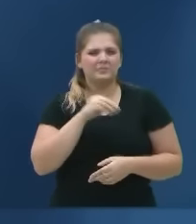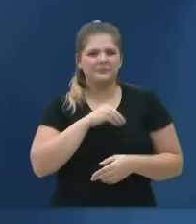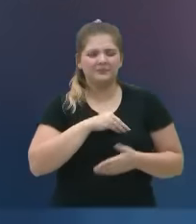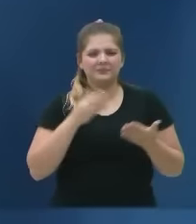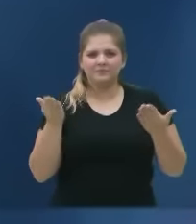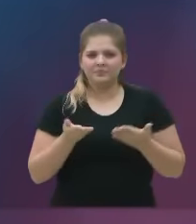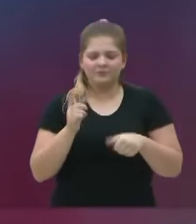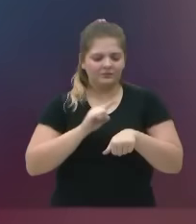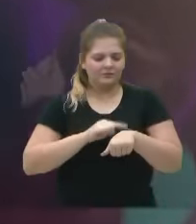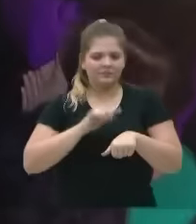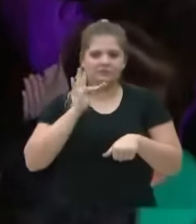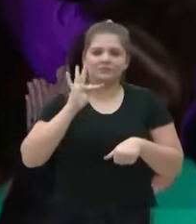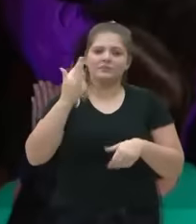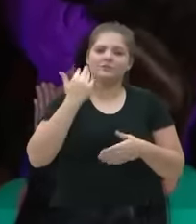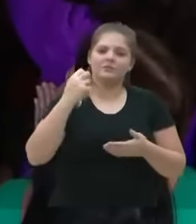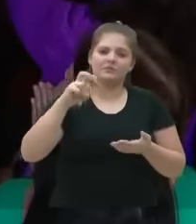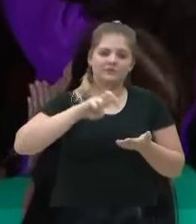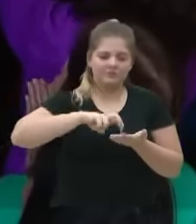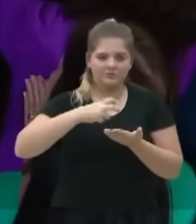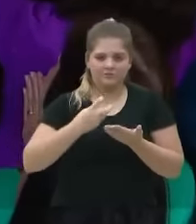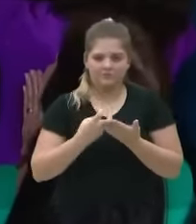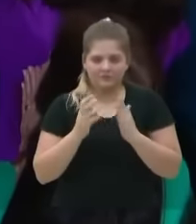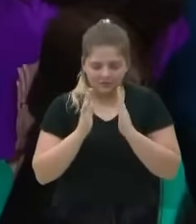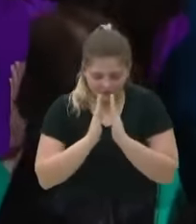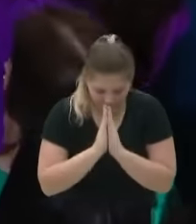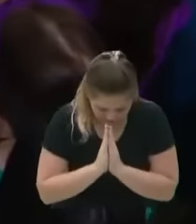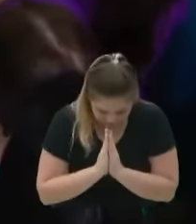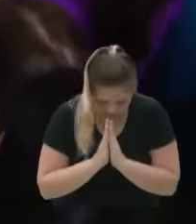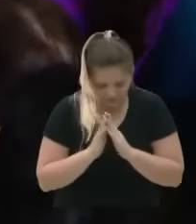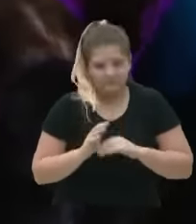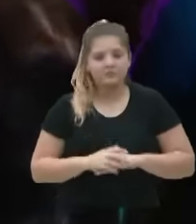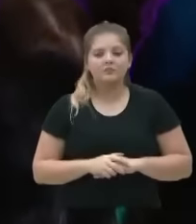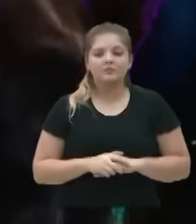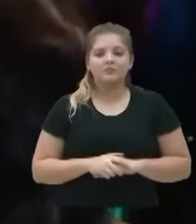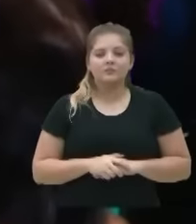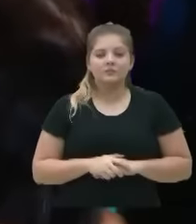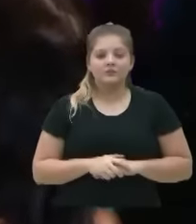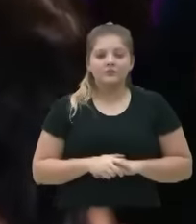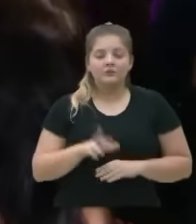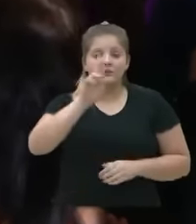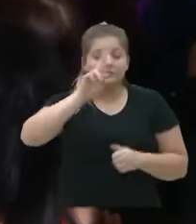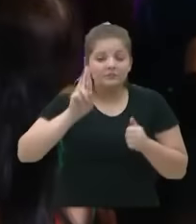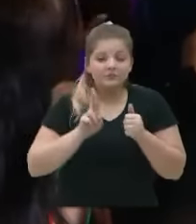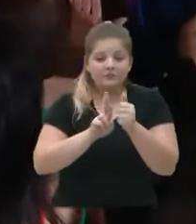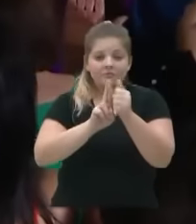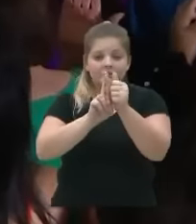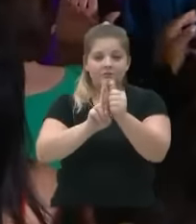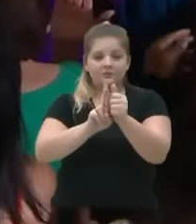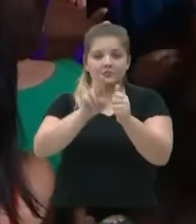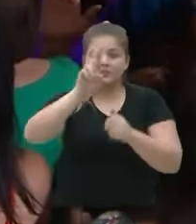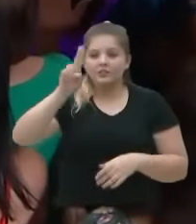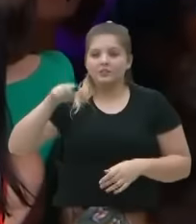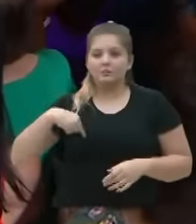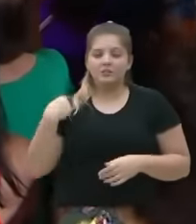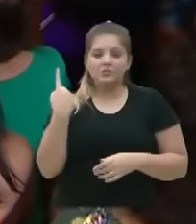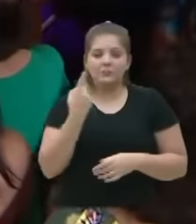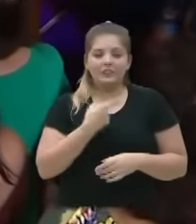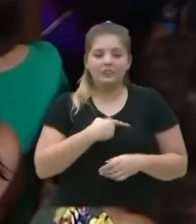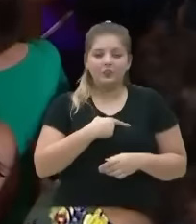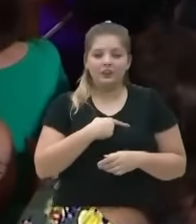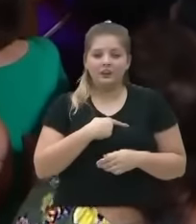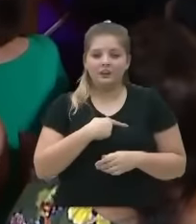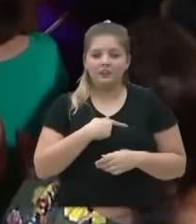nós, pecadores, agora e na hora de nossa morte. O Senhor esteja convosco. Ele